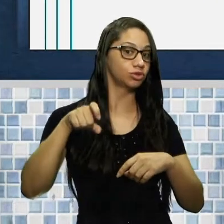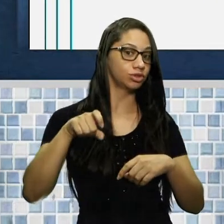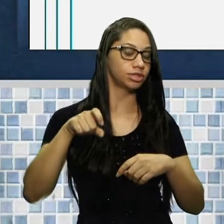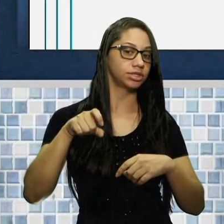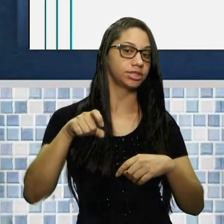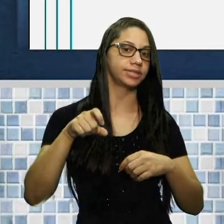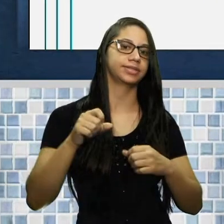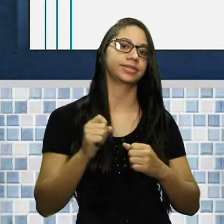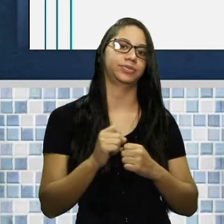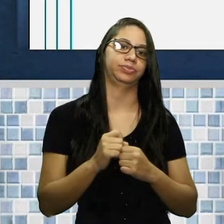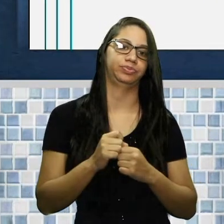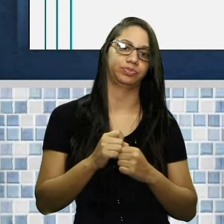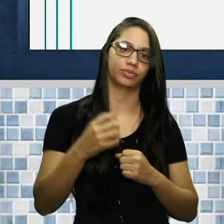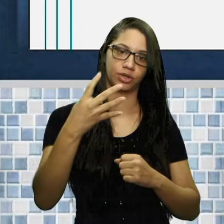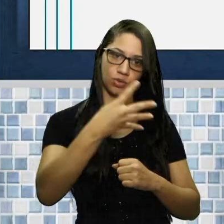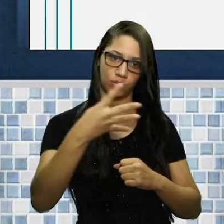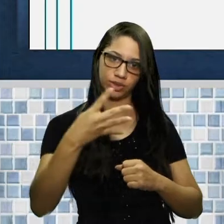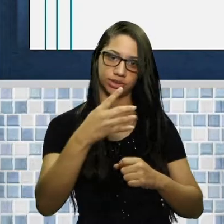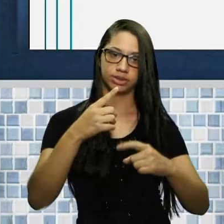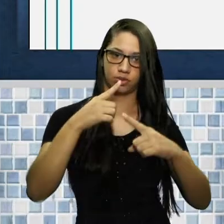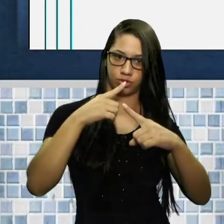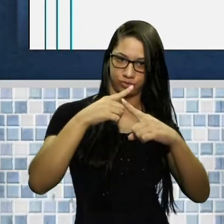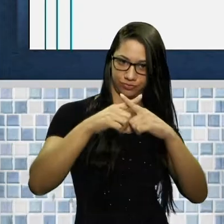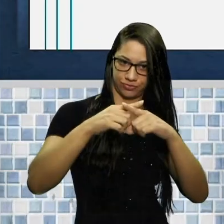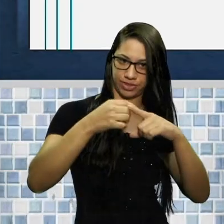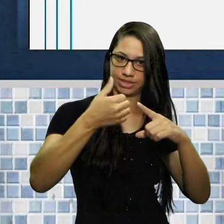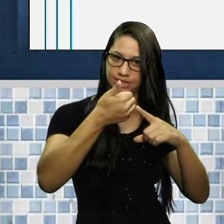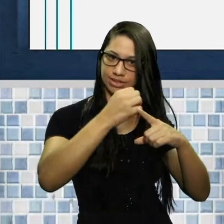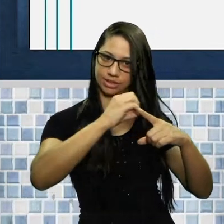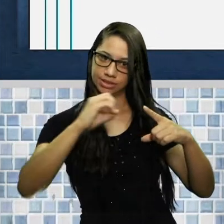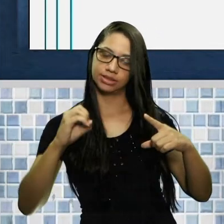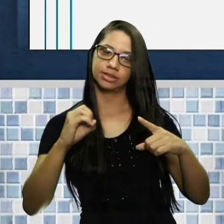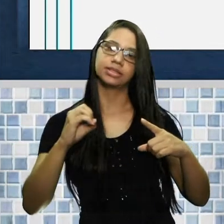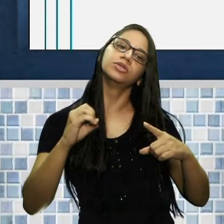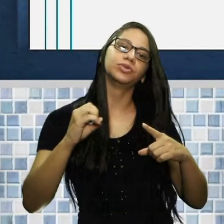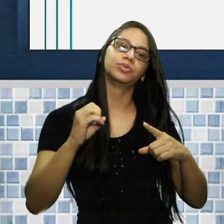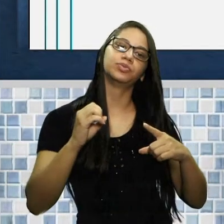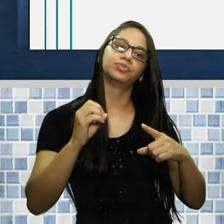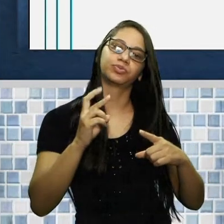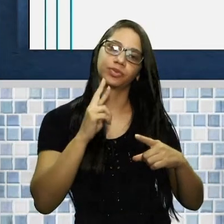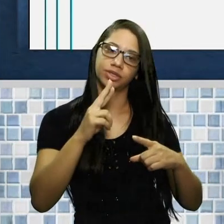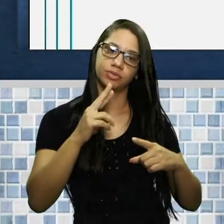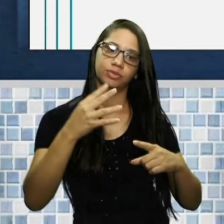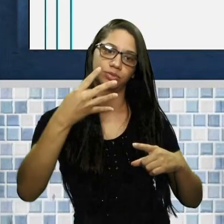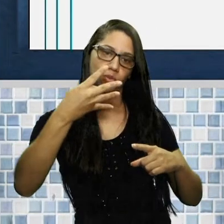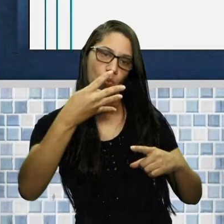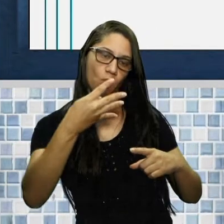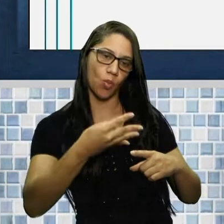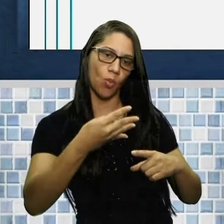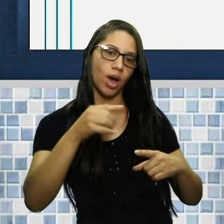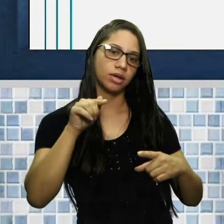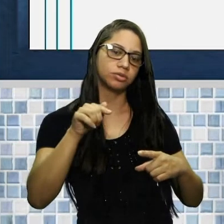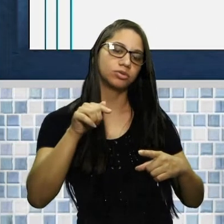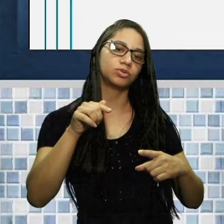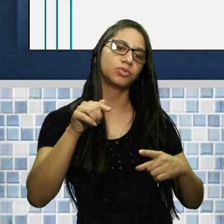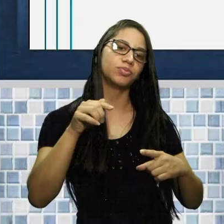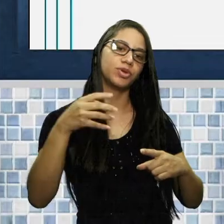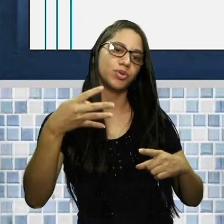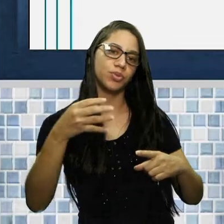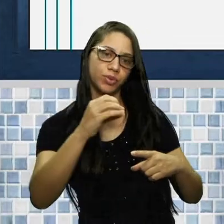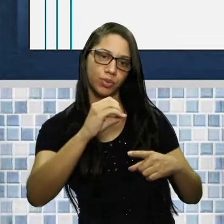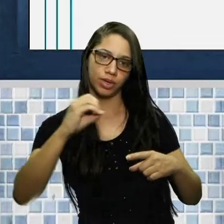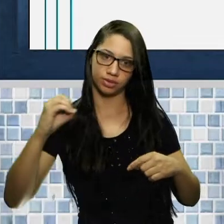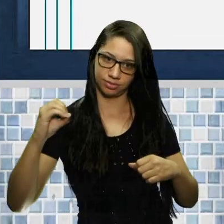multiplicar os extremos, 44 vezes 100. Nós encontramos 4.400. Observe que o 400